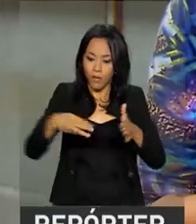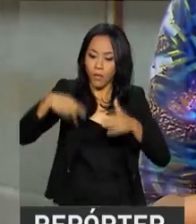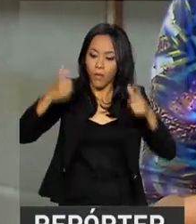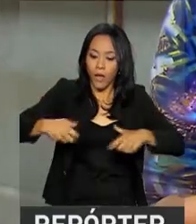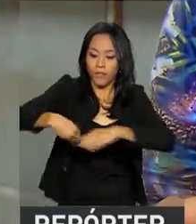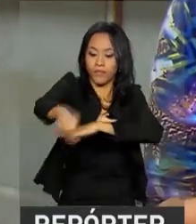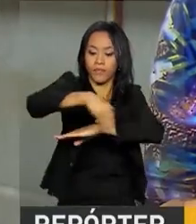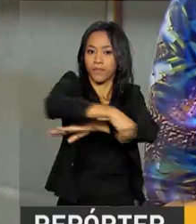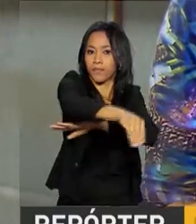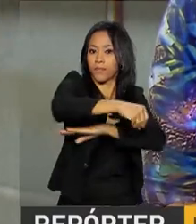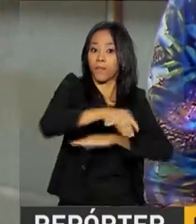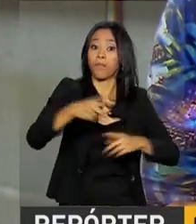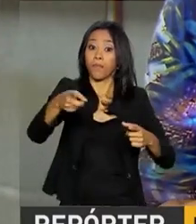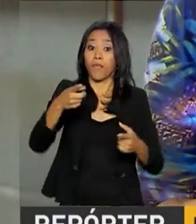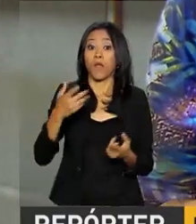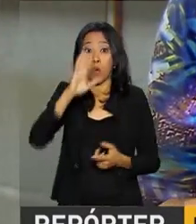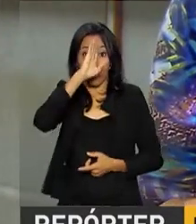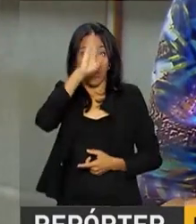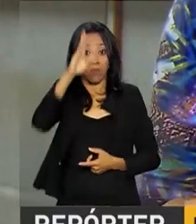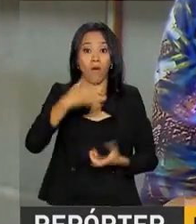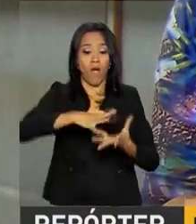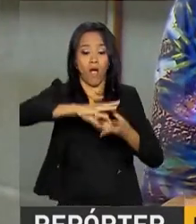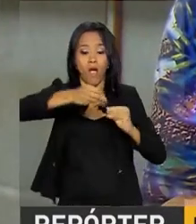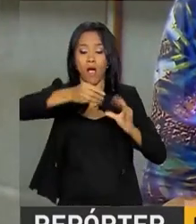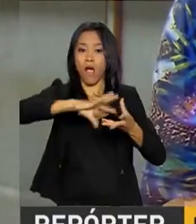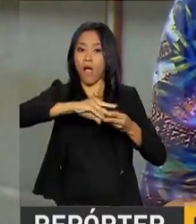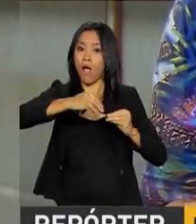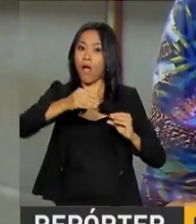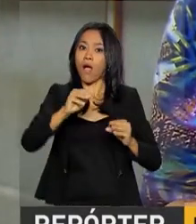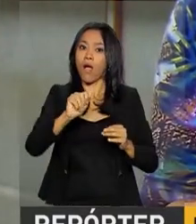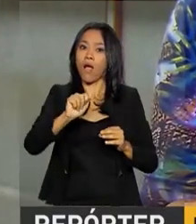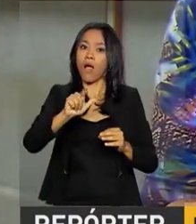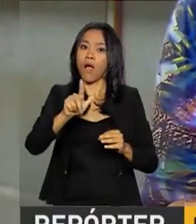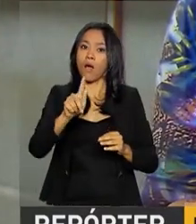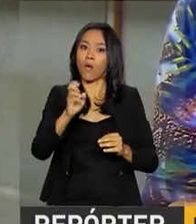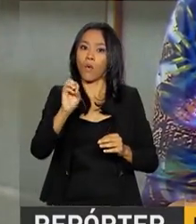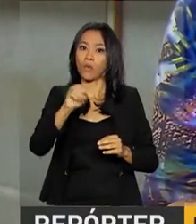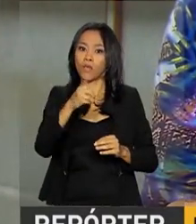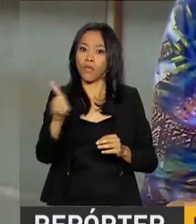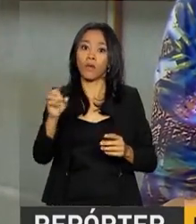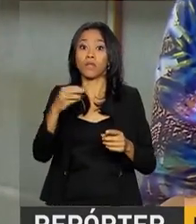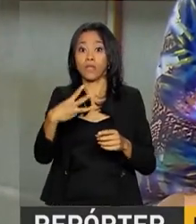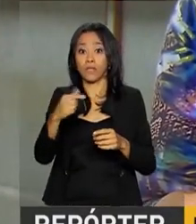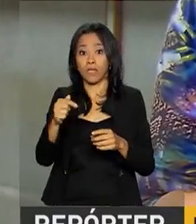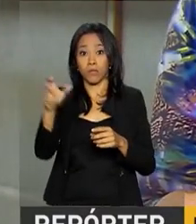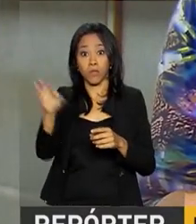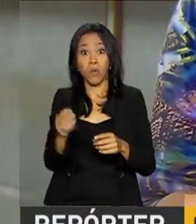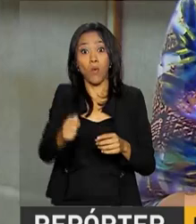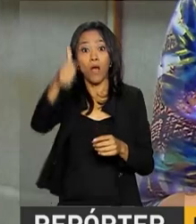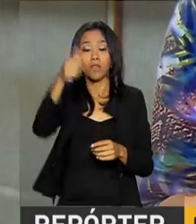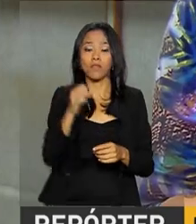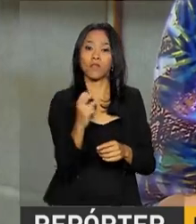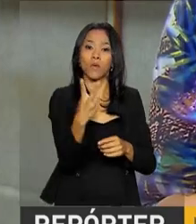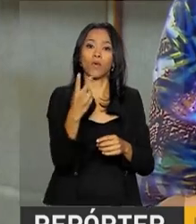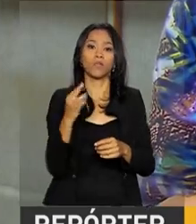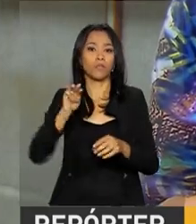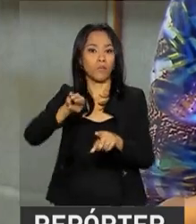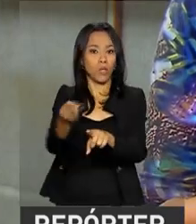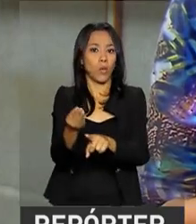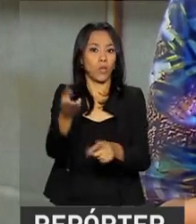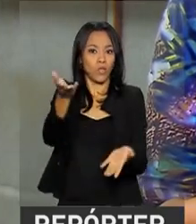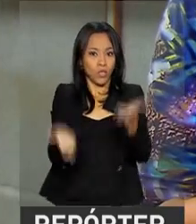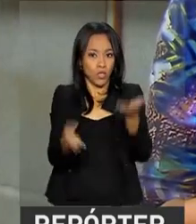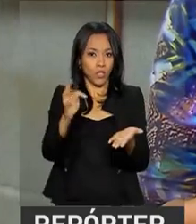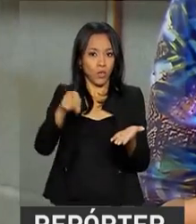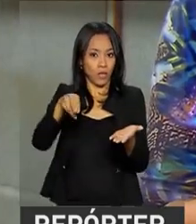destaque ficou por conta do algodão com aumento de 17% na produção chegando a quase 2 milhões de toneladas e 1